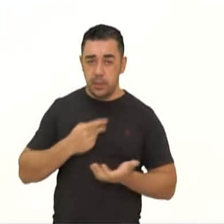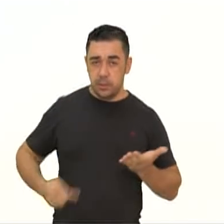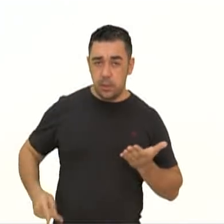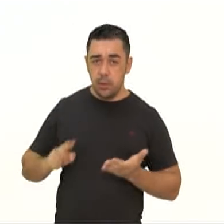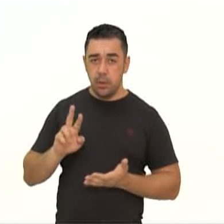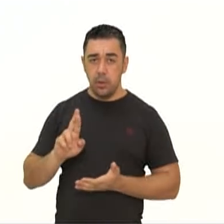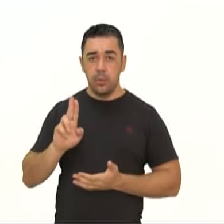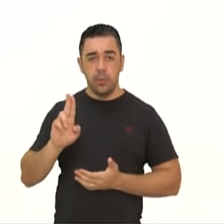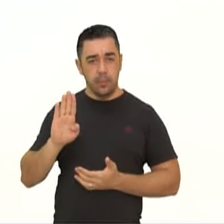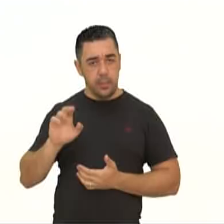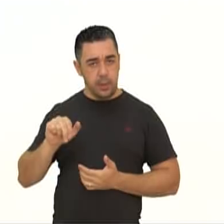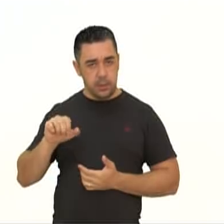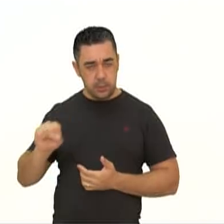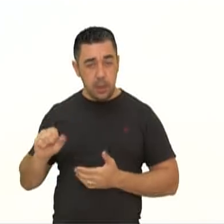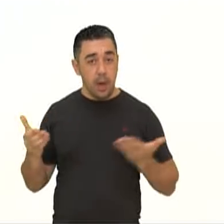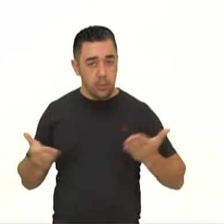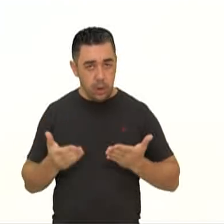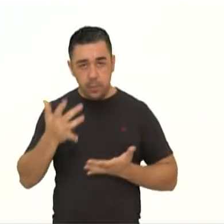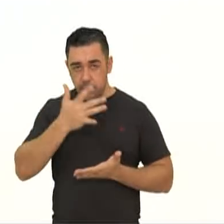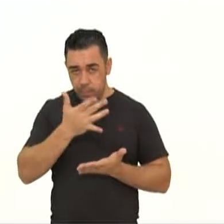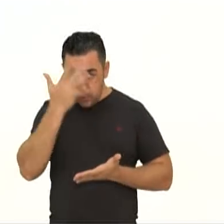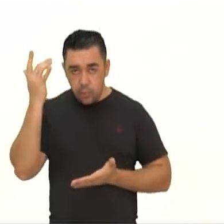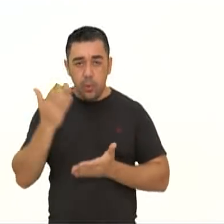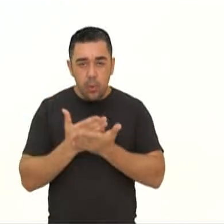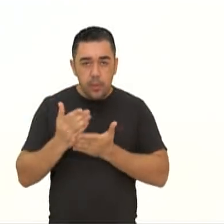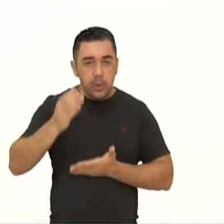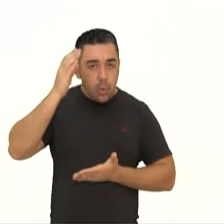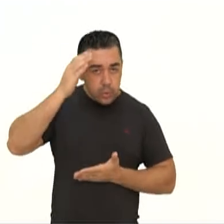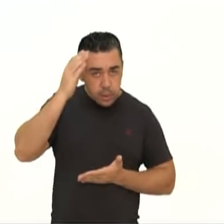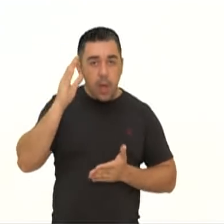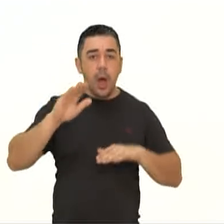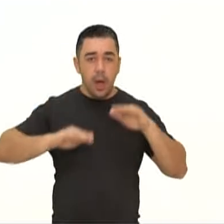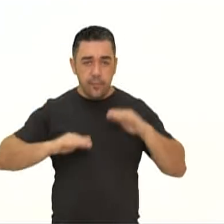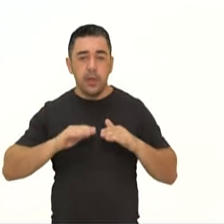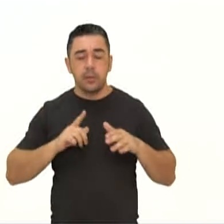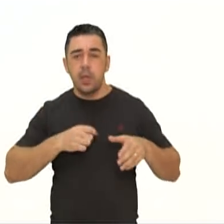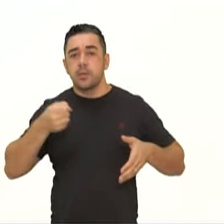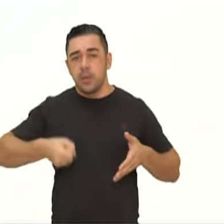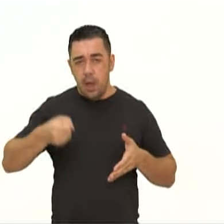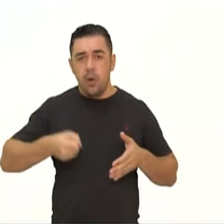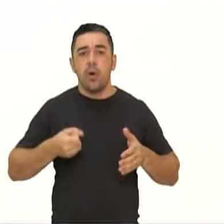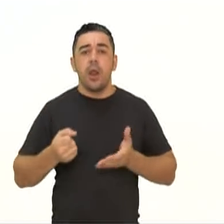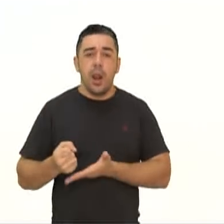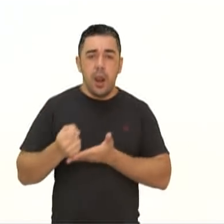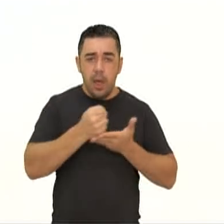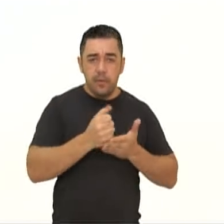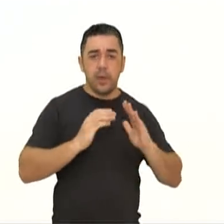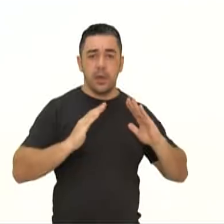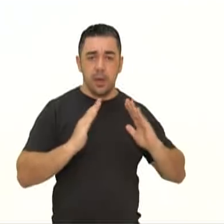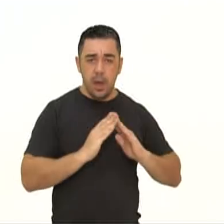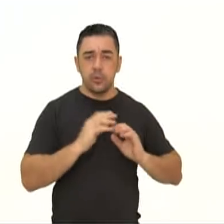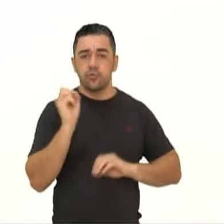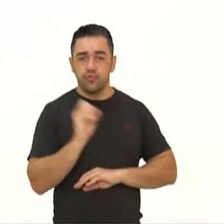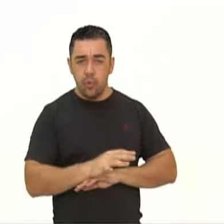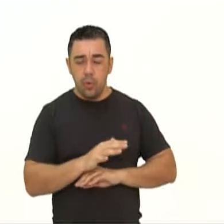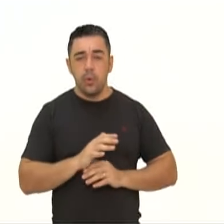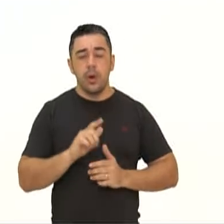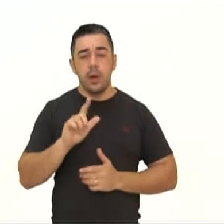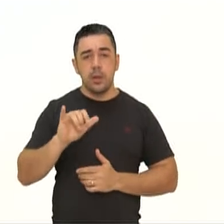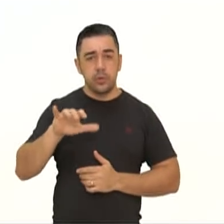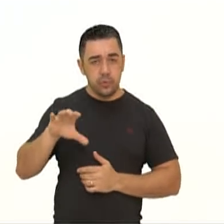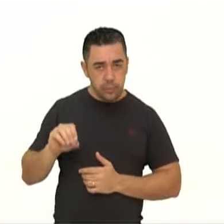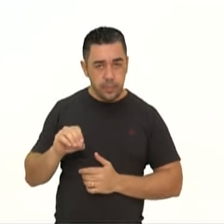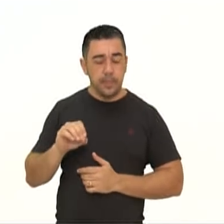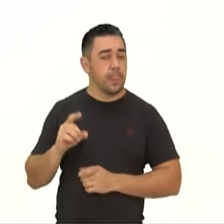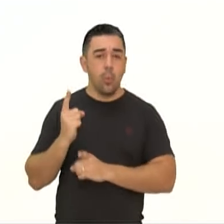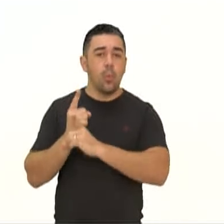que as pessoas estão mais conscientes e até levam lixo para descartar em casa quando não encontram lixeiras.